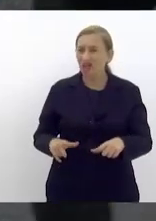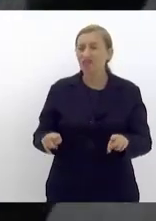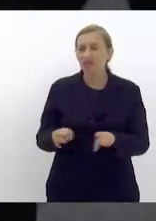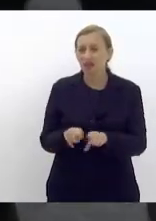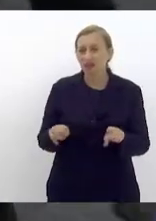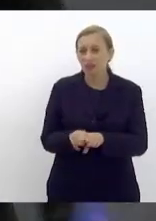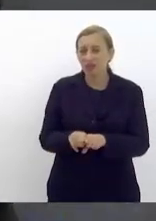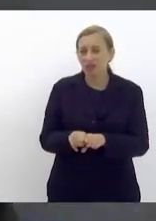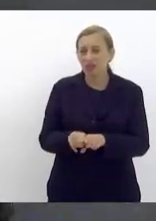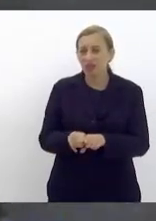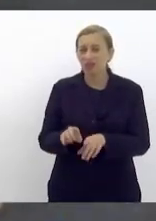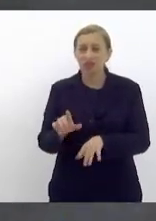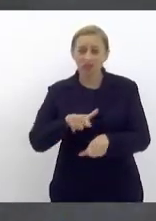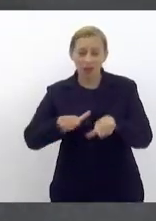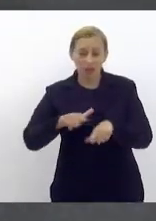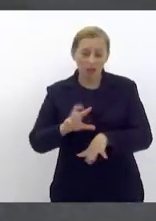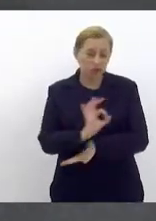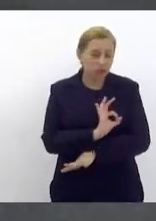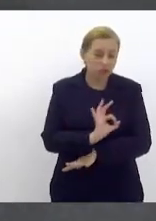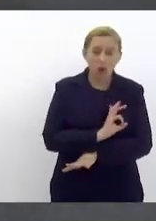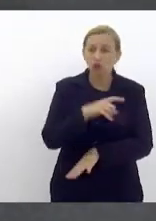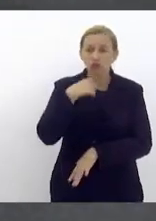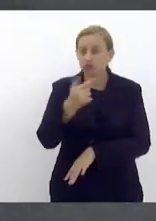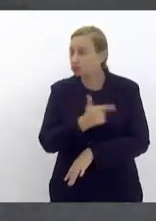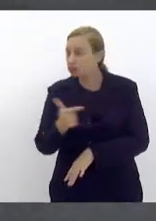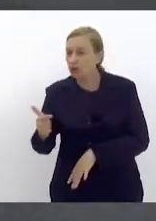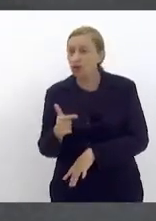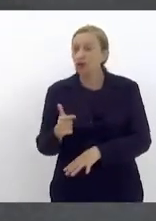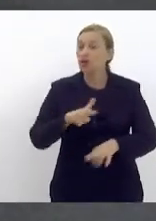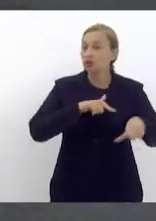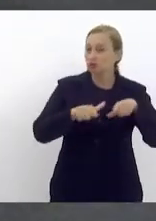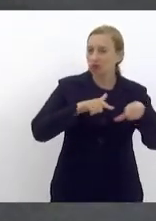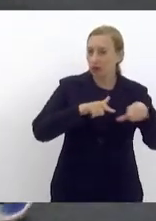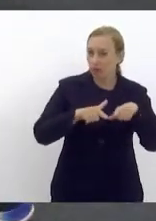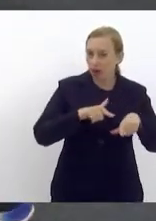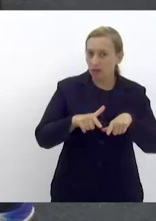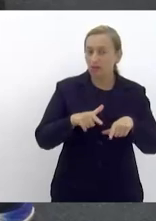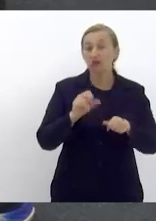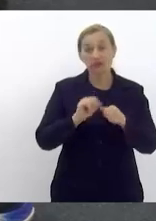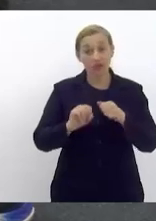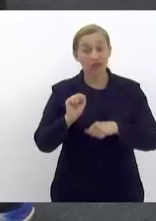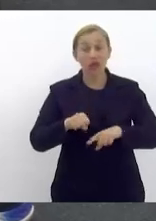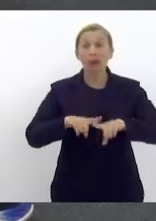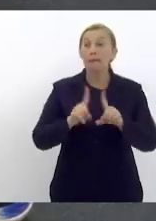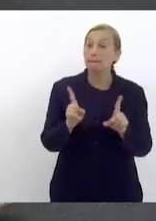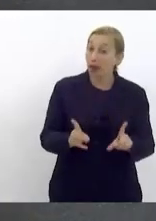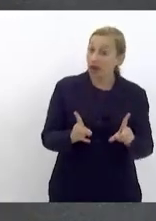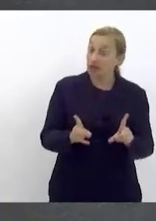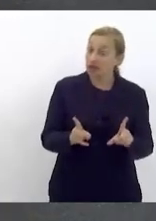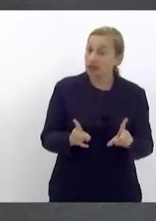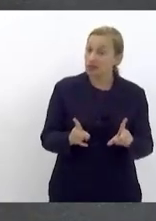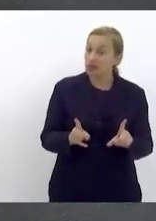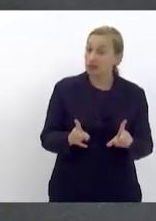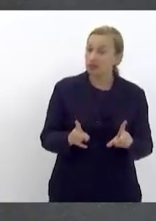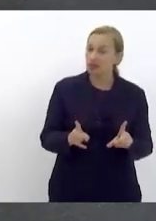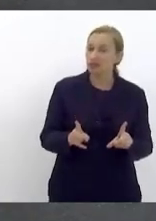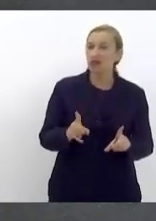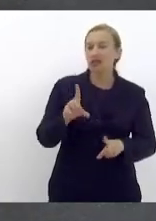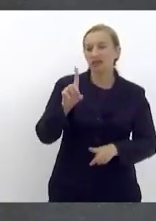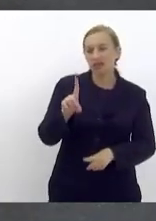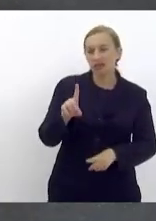de operações policiais. Eu não tenho dúvida que o trabalho deve ser feito, mas como diz a